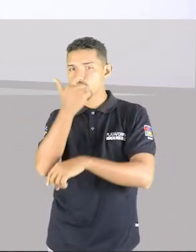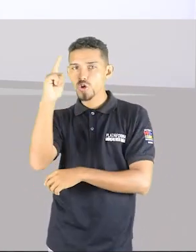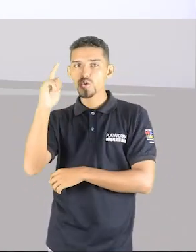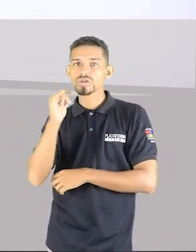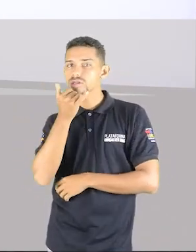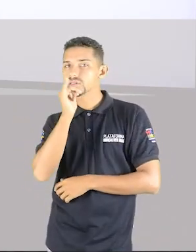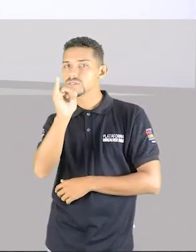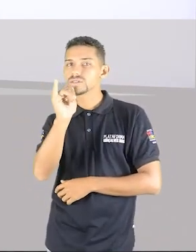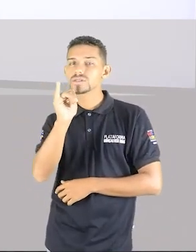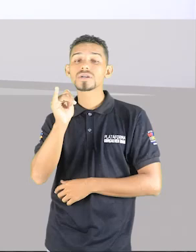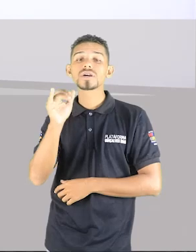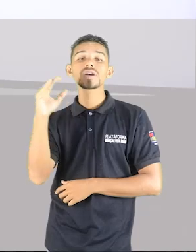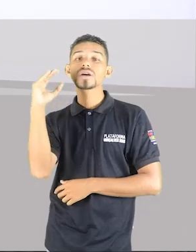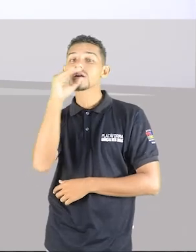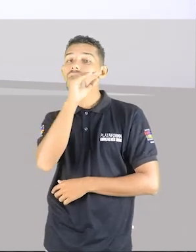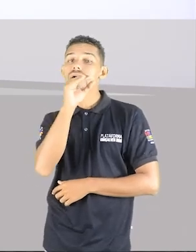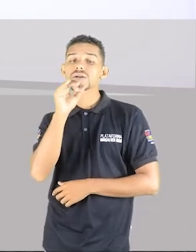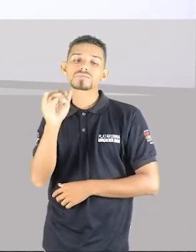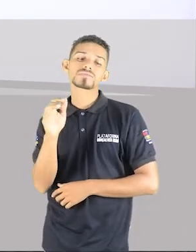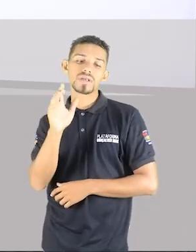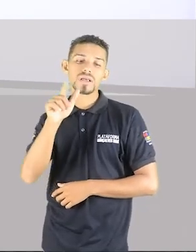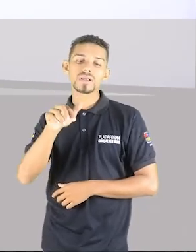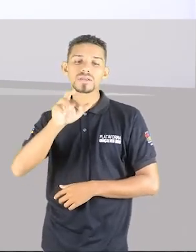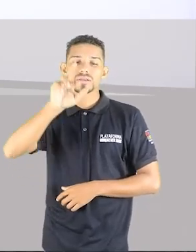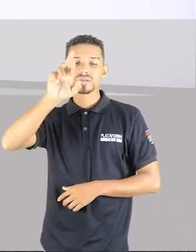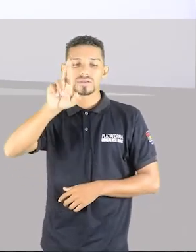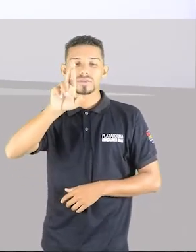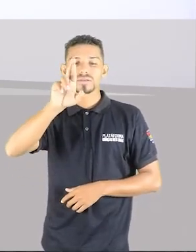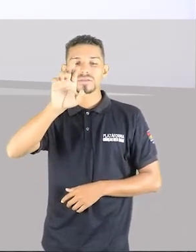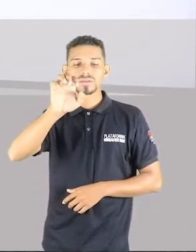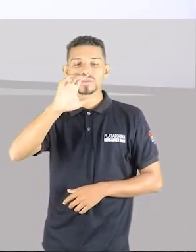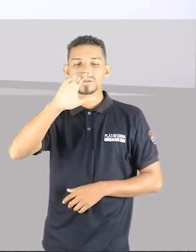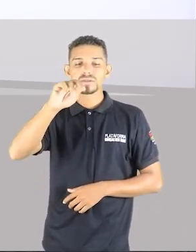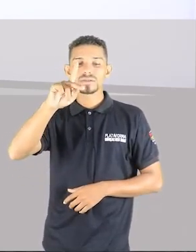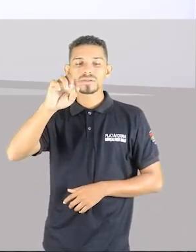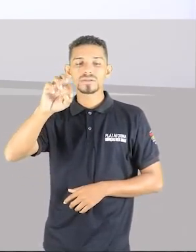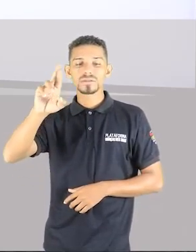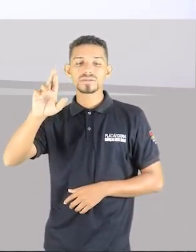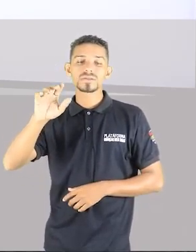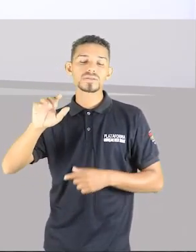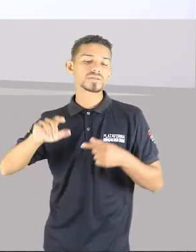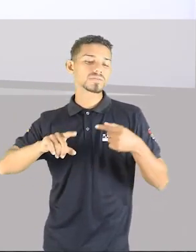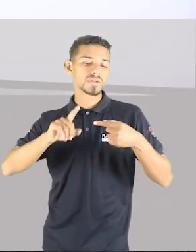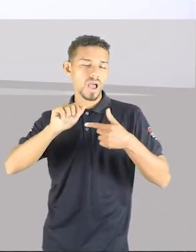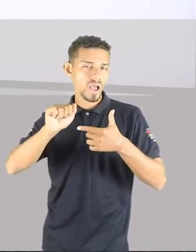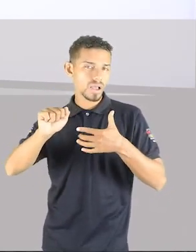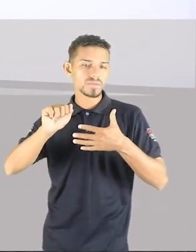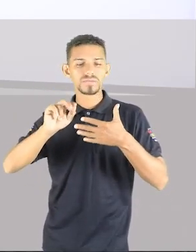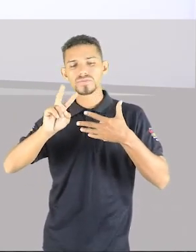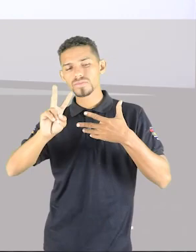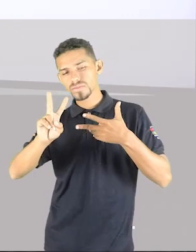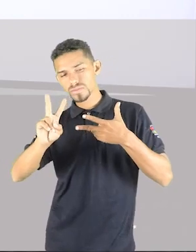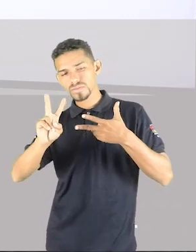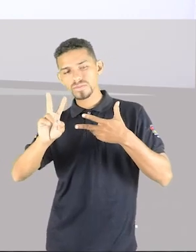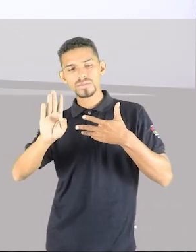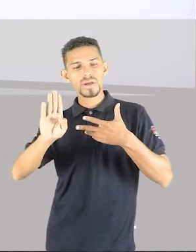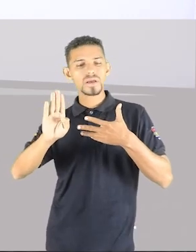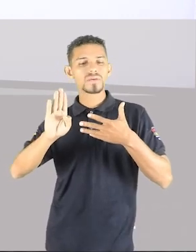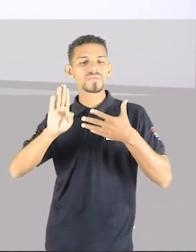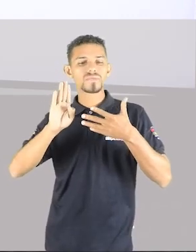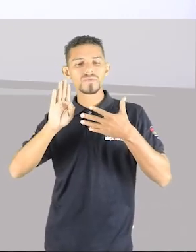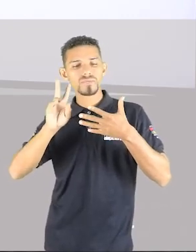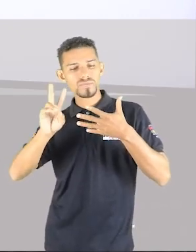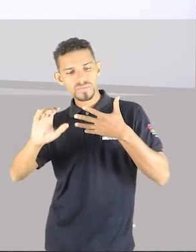não seja só calor como é que chama isso receptor elétrico certo resistor voltímetro